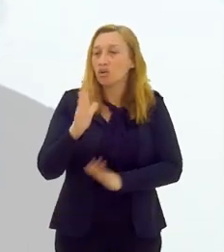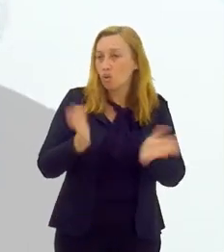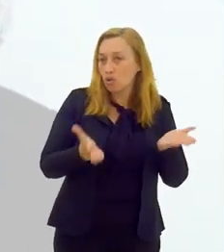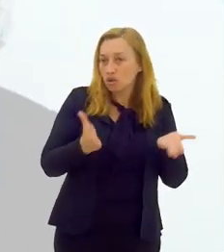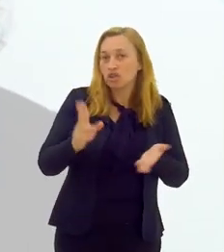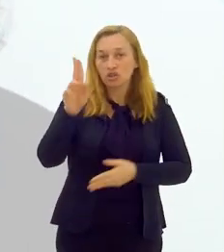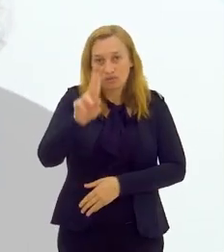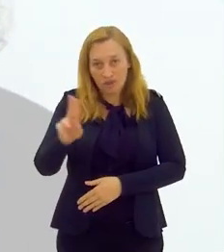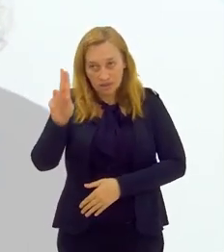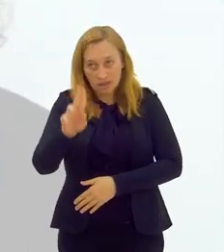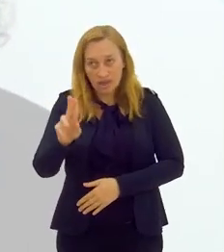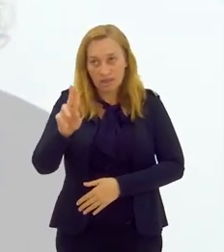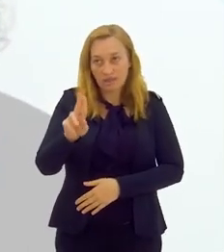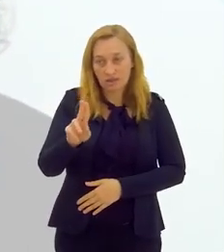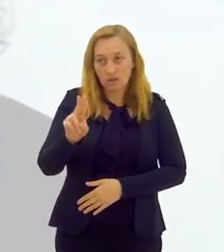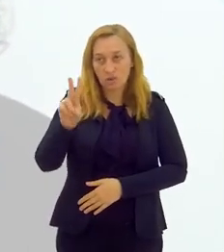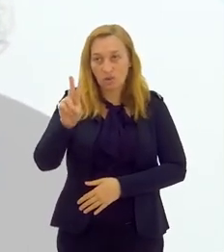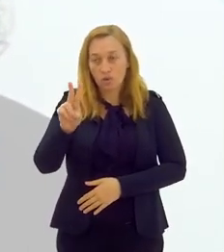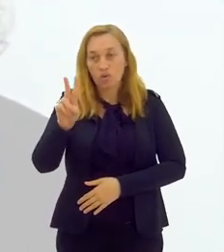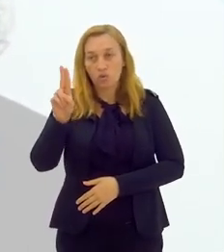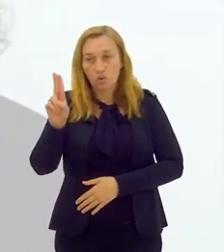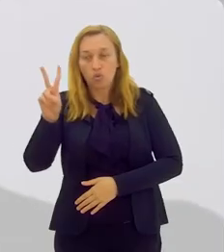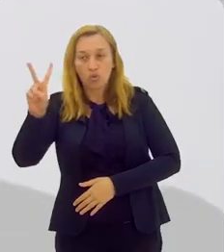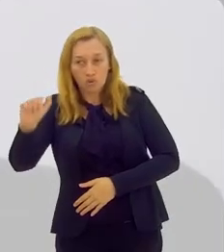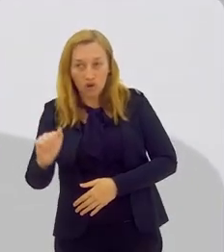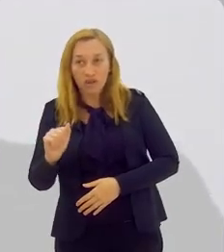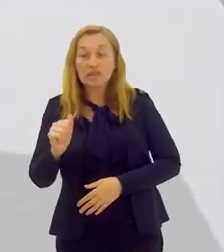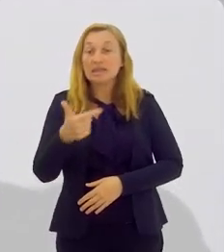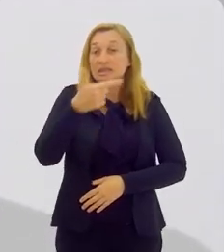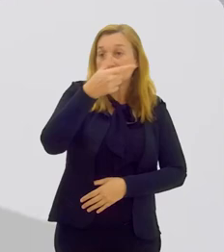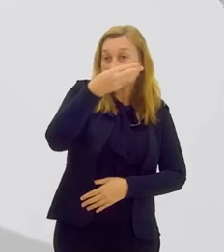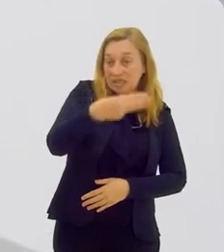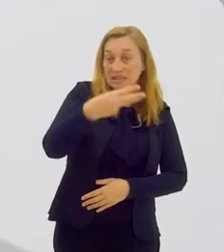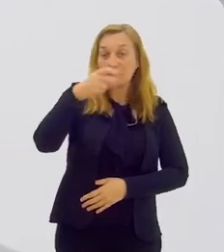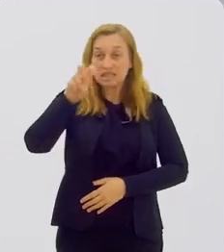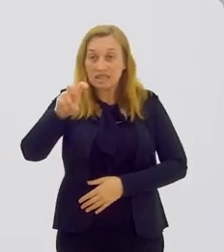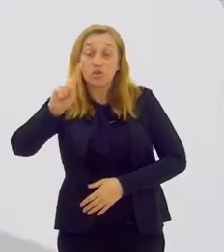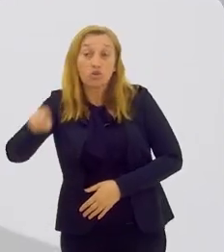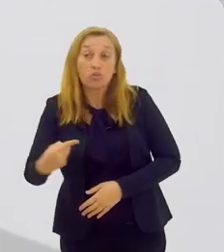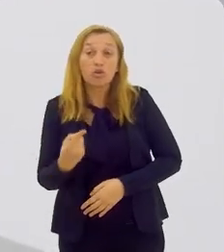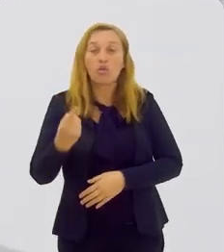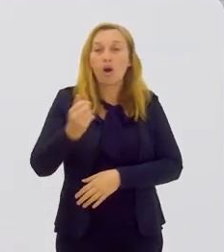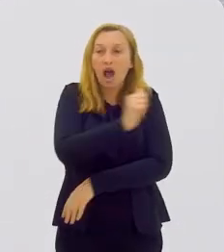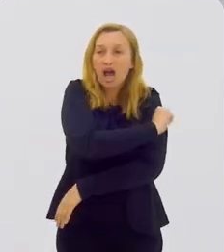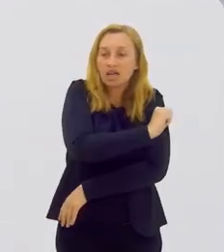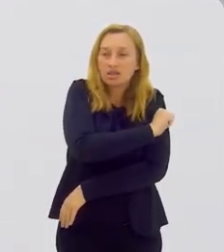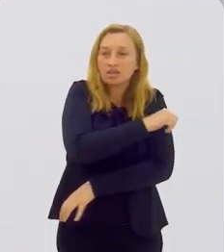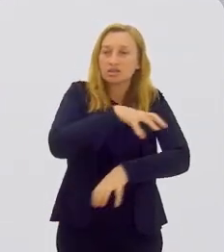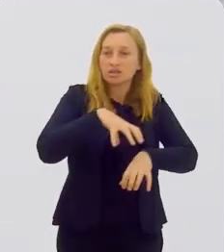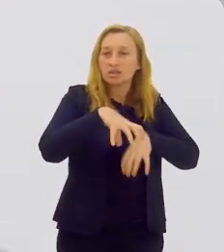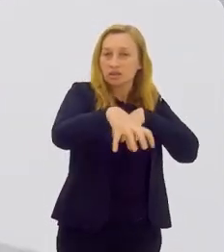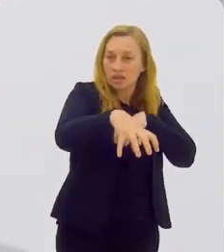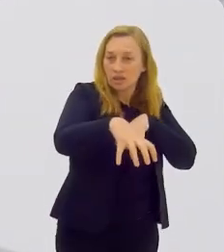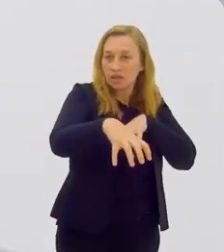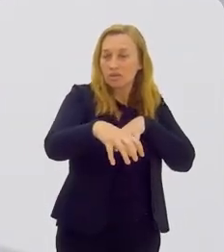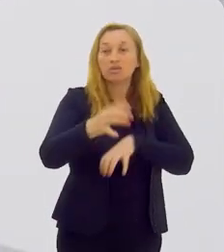Quantos alunos temos hoje na Universidade Veiga de Almeida? Hoje nós estamos com 35 mil alunos, entre